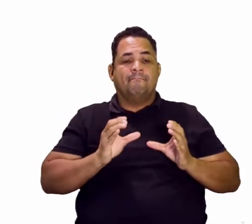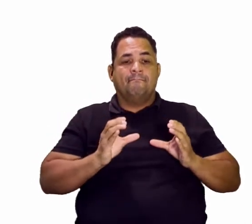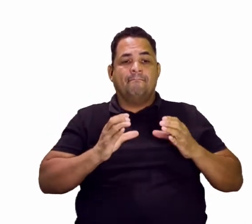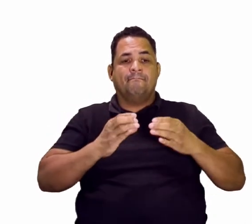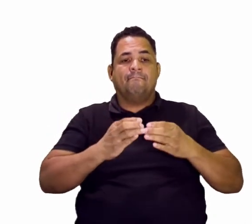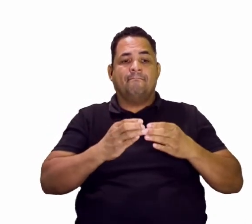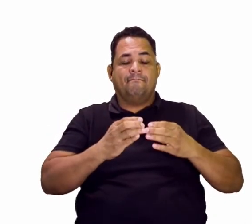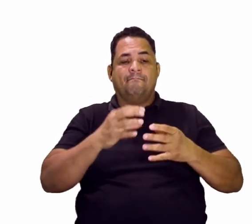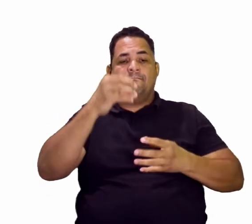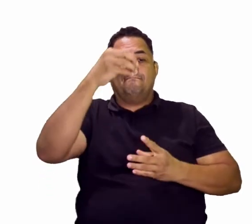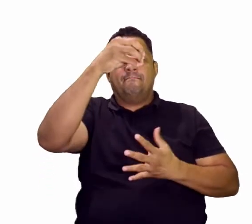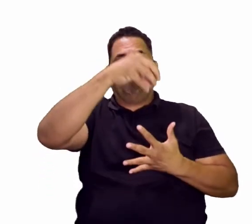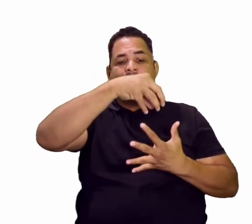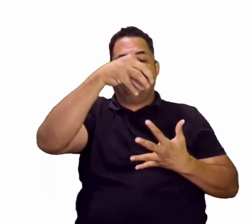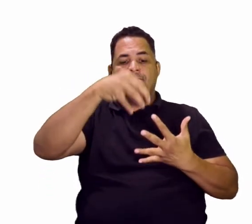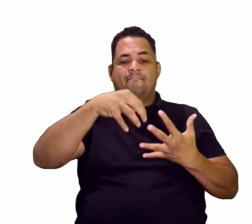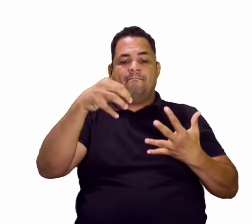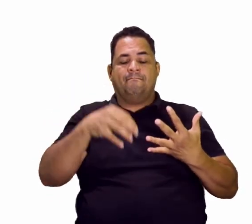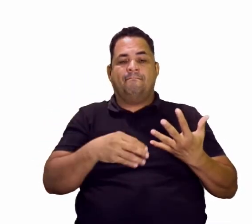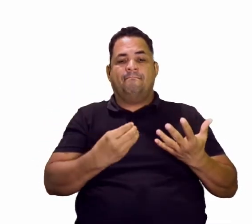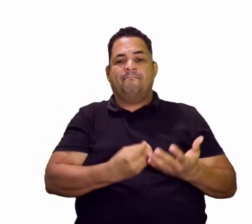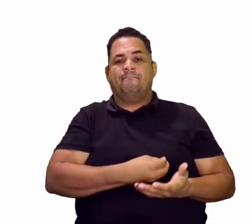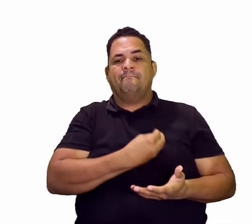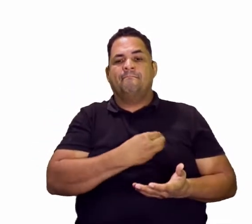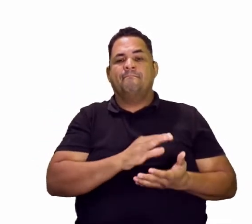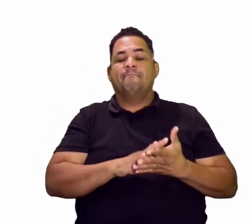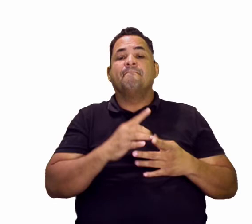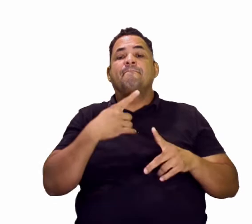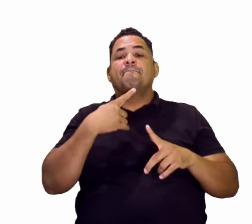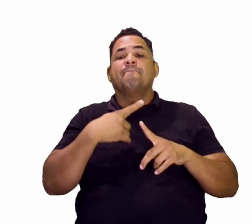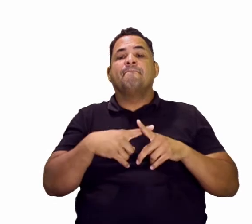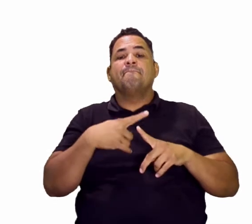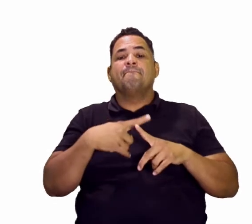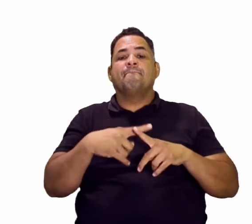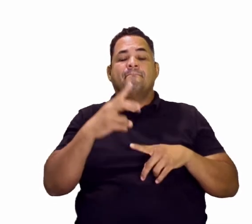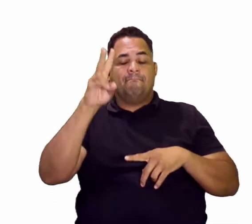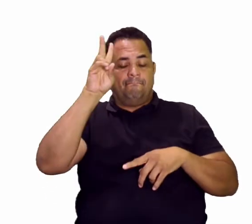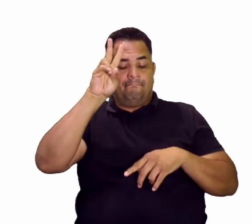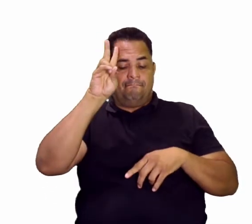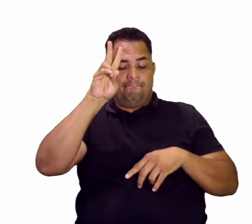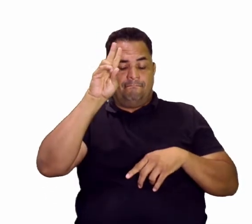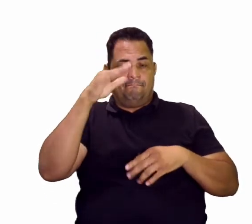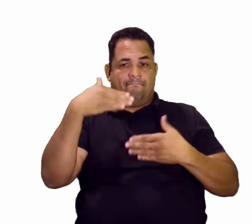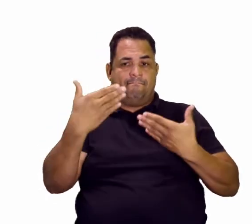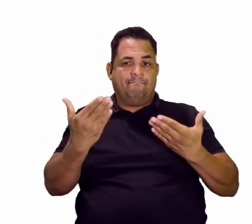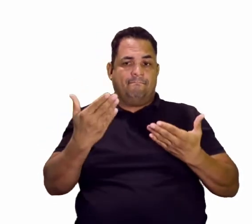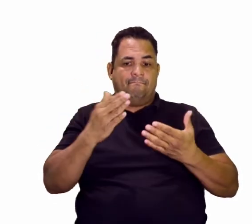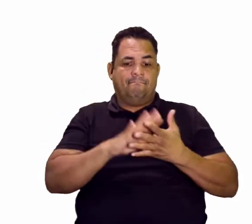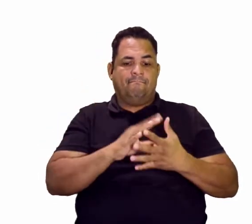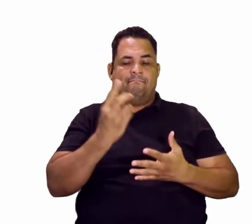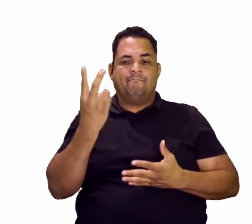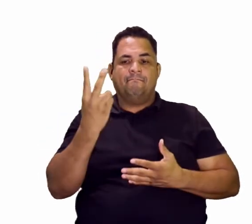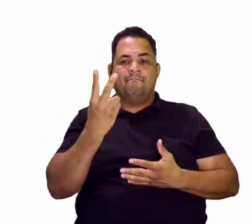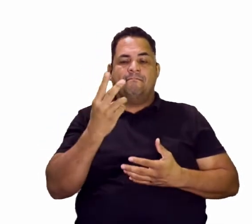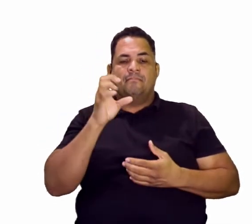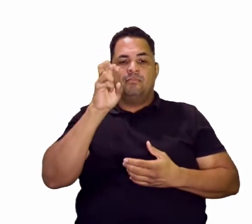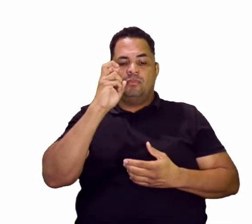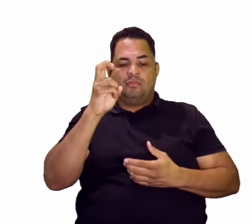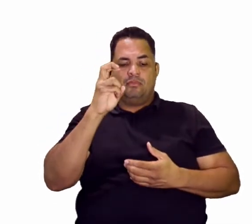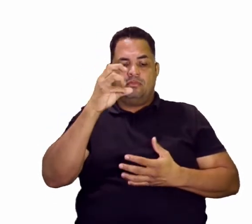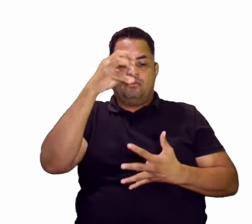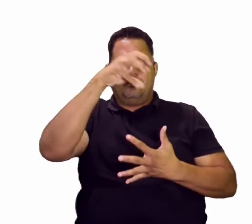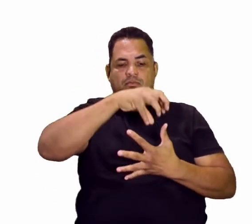inclusos em nenhum dos reinos dos seres vivos. Você ainda lembra quais são os 5 reinos dos seres